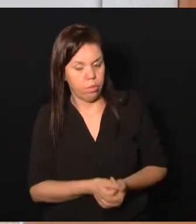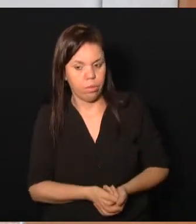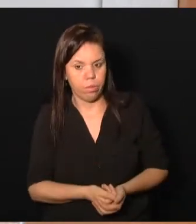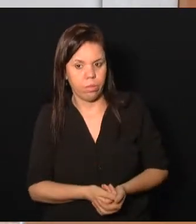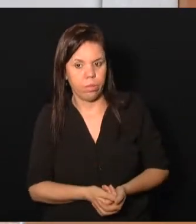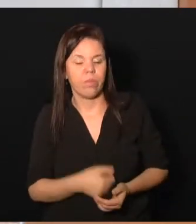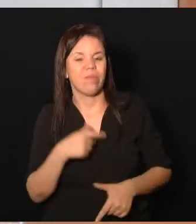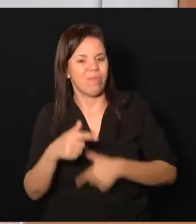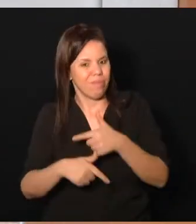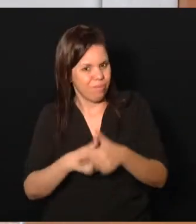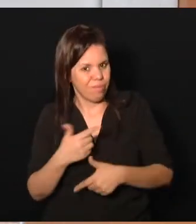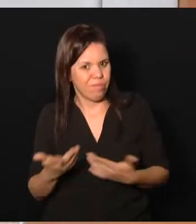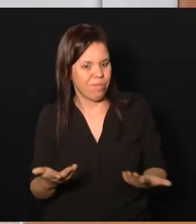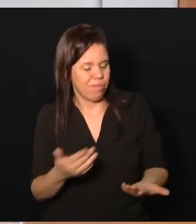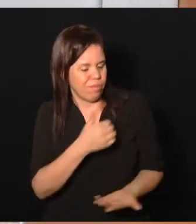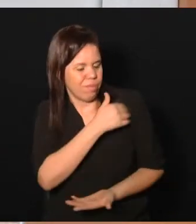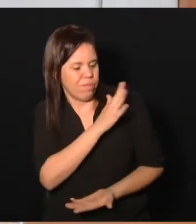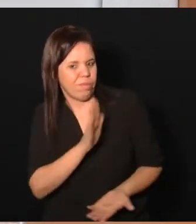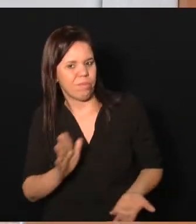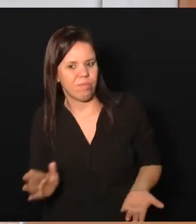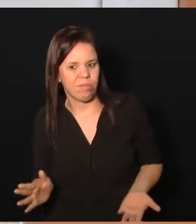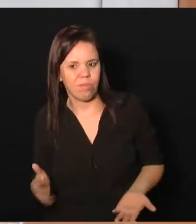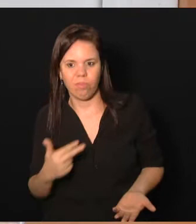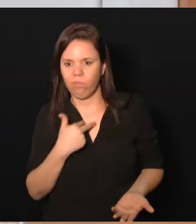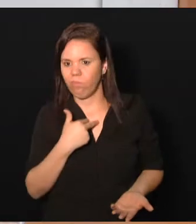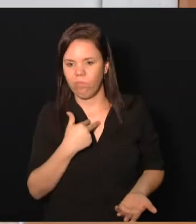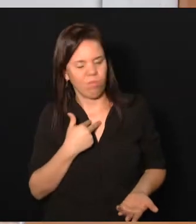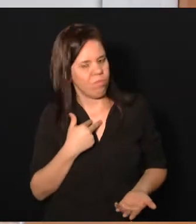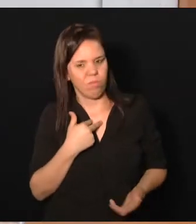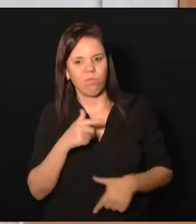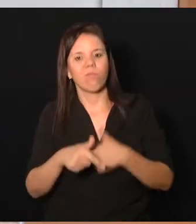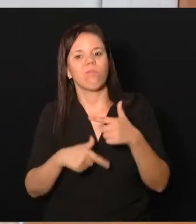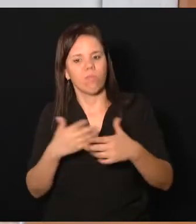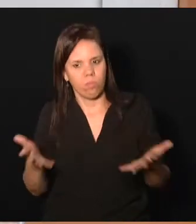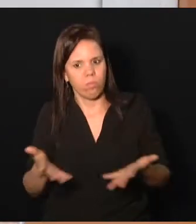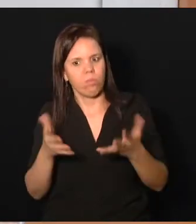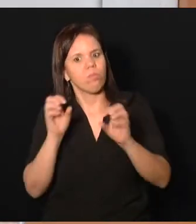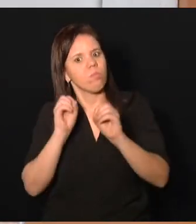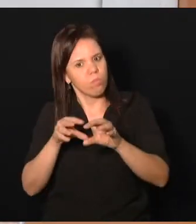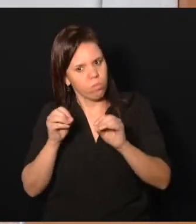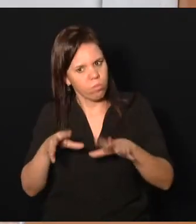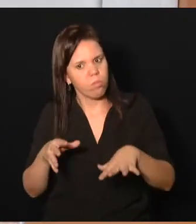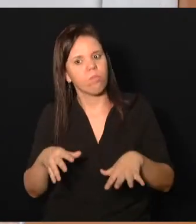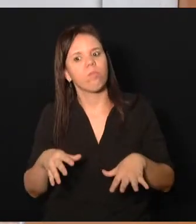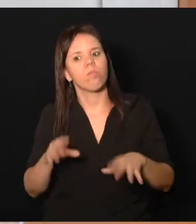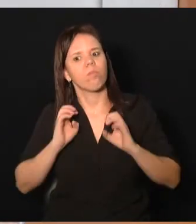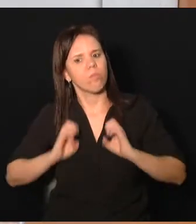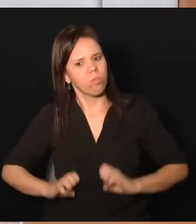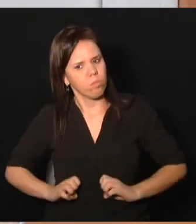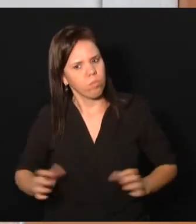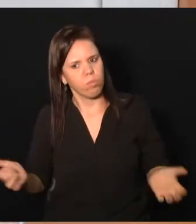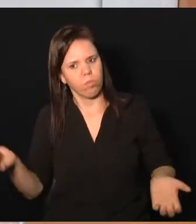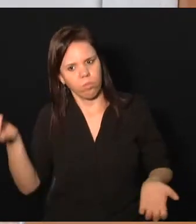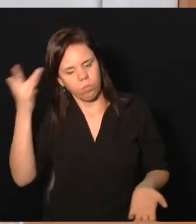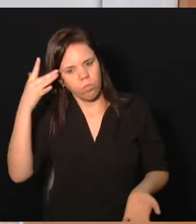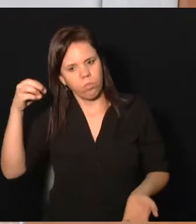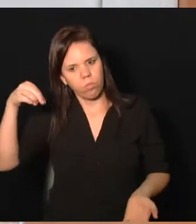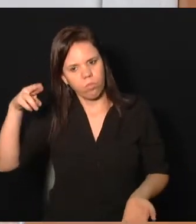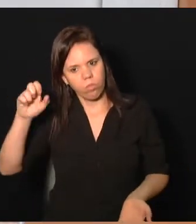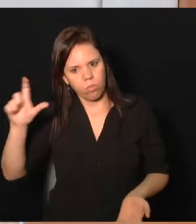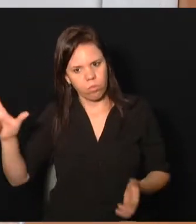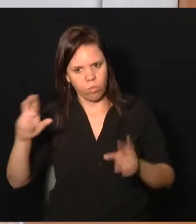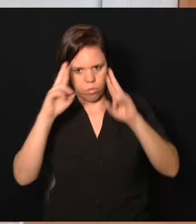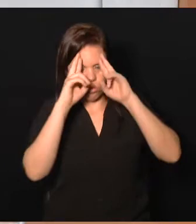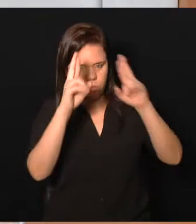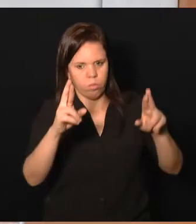Então, trabalhar preconceitos, trabalhar ética, trabalhar moral, que a moral ela é circunstancial,